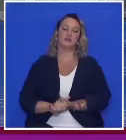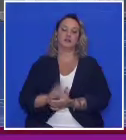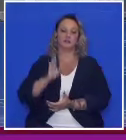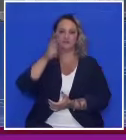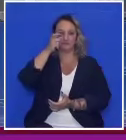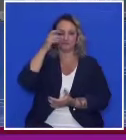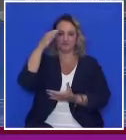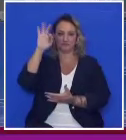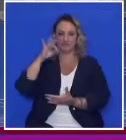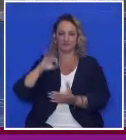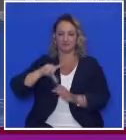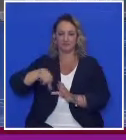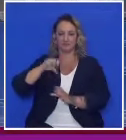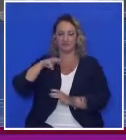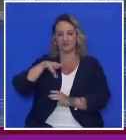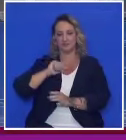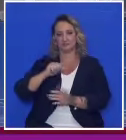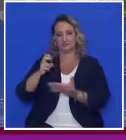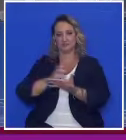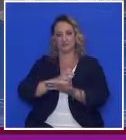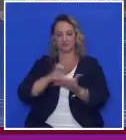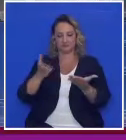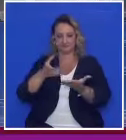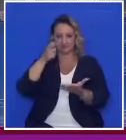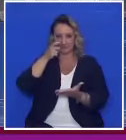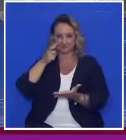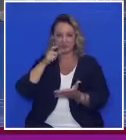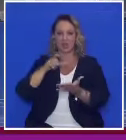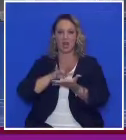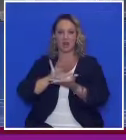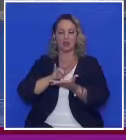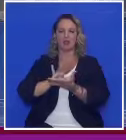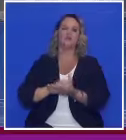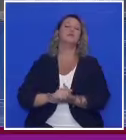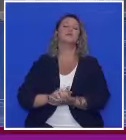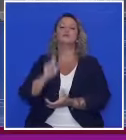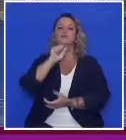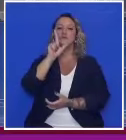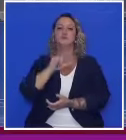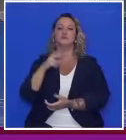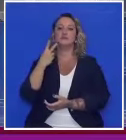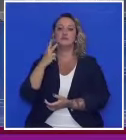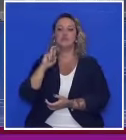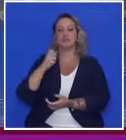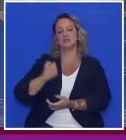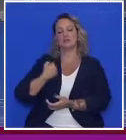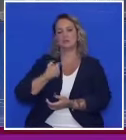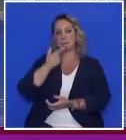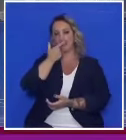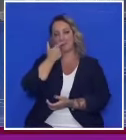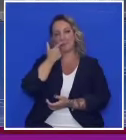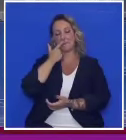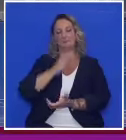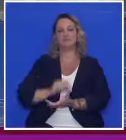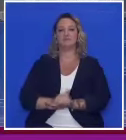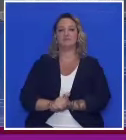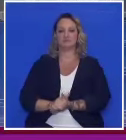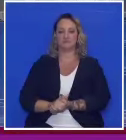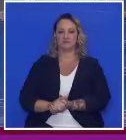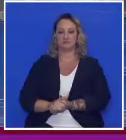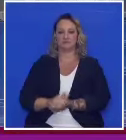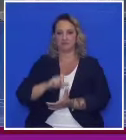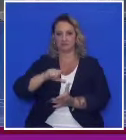Já acompanhamos os sorteios da Mega Sena, da Quina. Agora você conferindo Loto Fácil, bola azul número 25. Azul